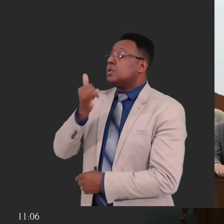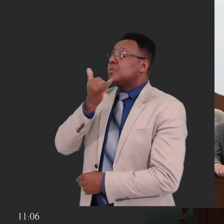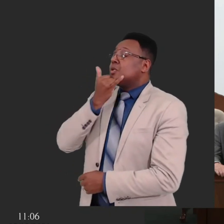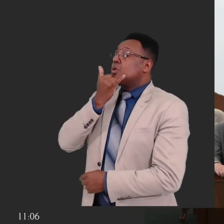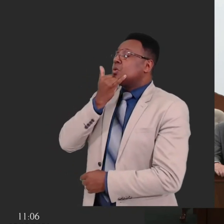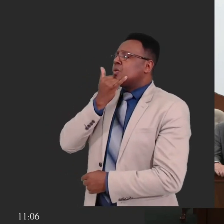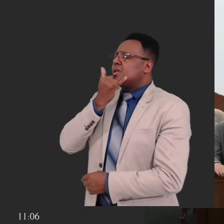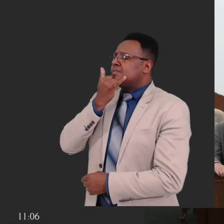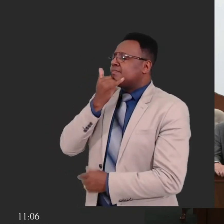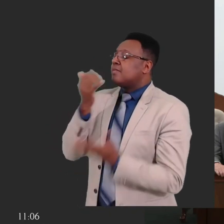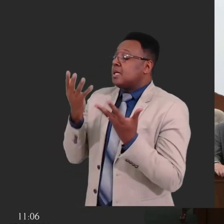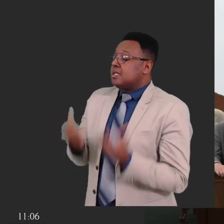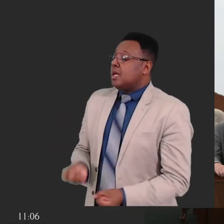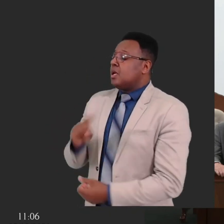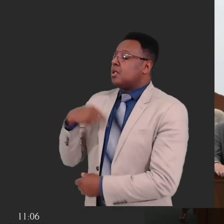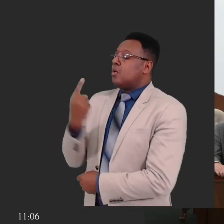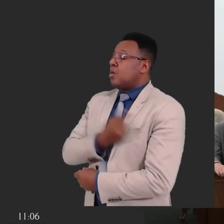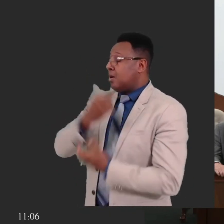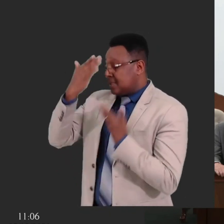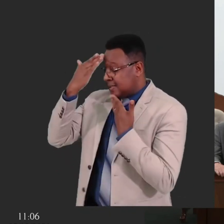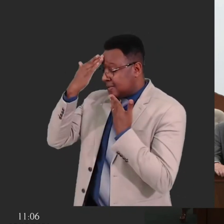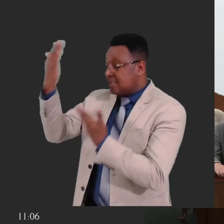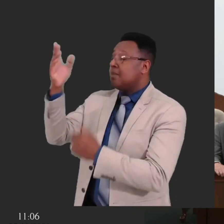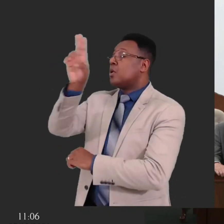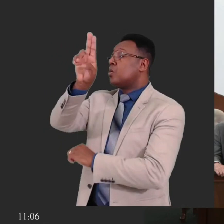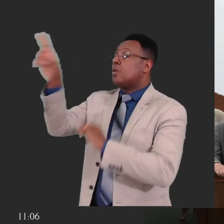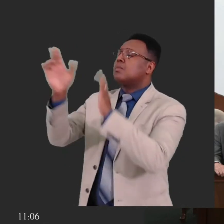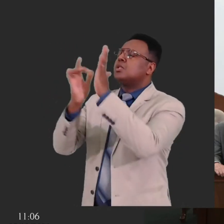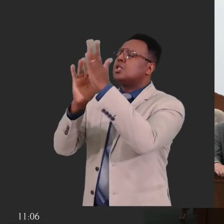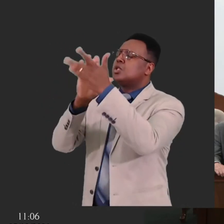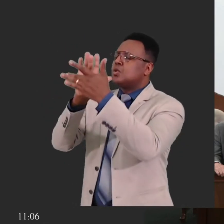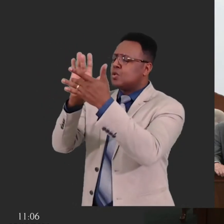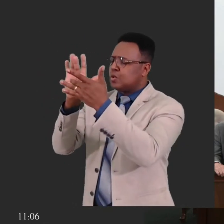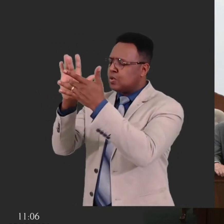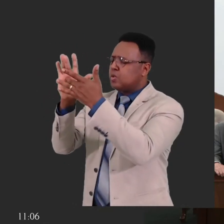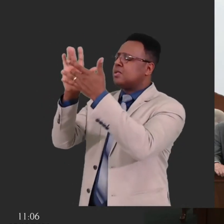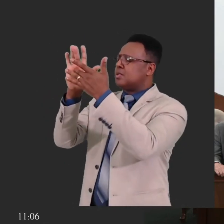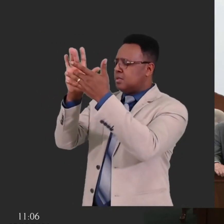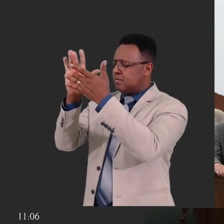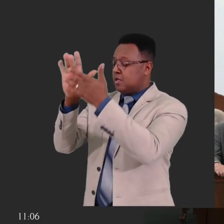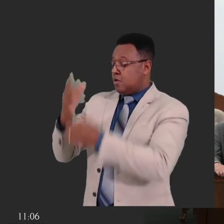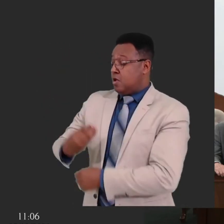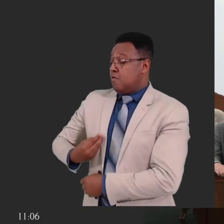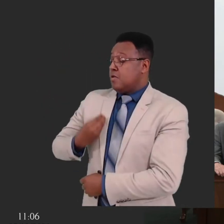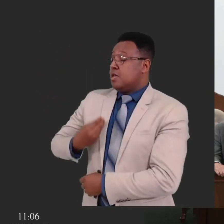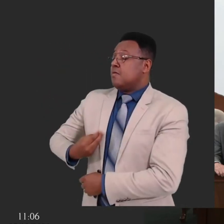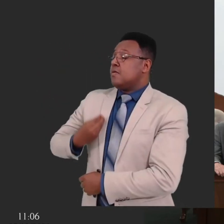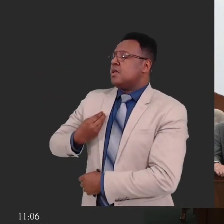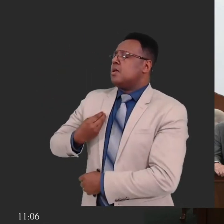nosso agradecimento no nome de Jesus, o teu Santo Filho, que intercede por nós e na glória